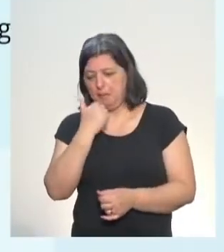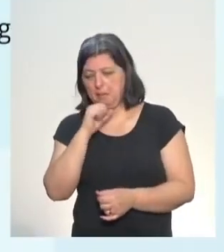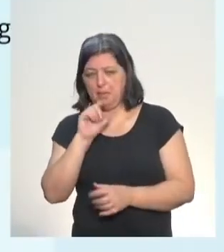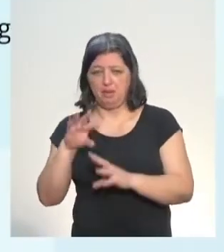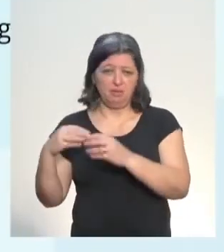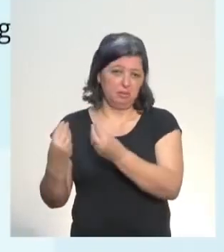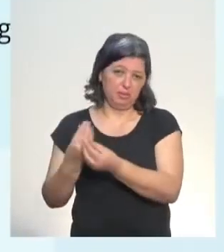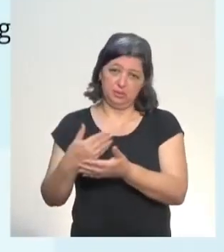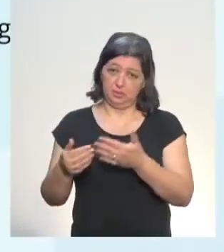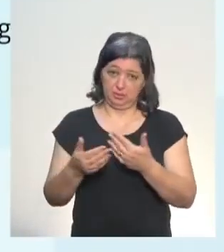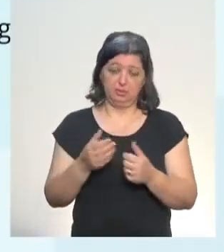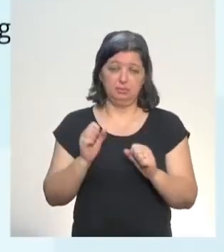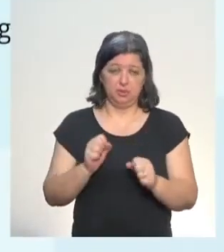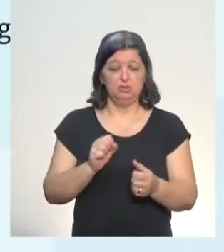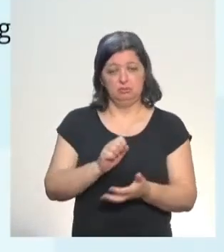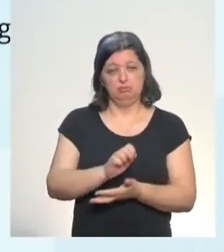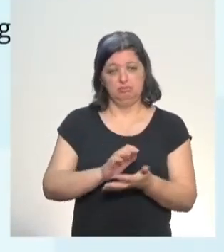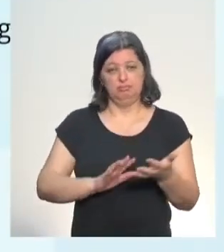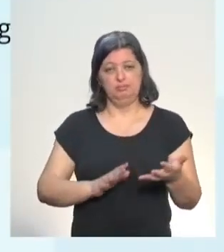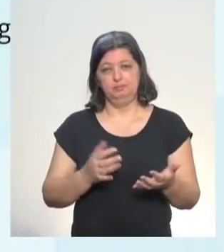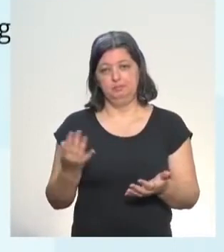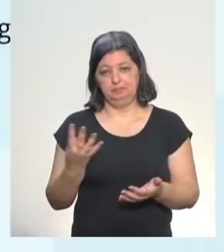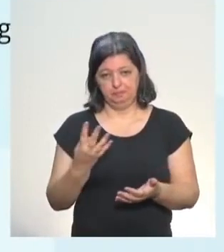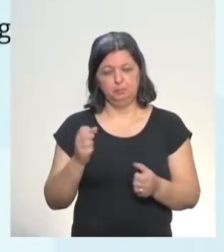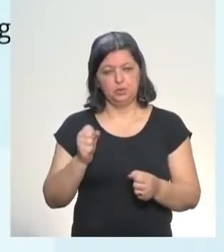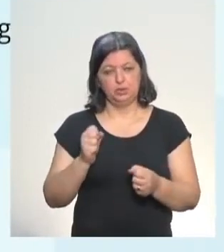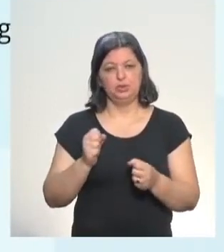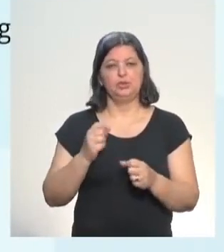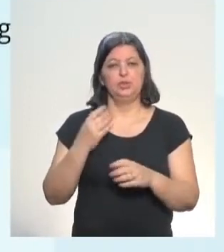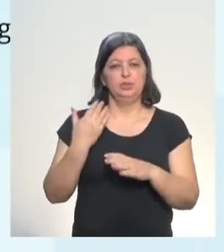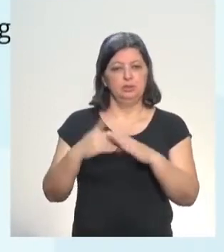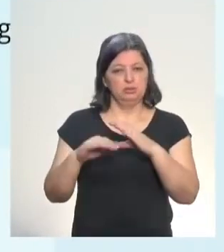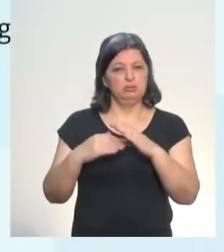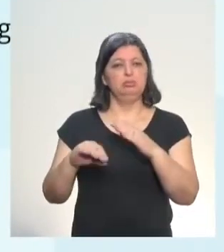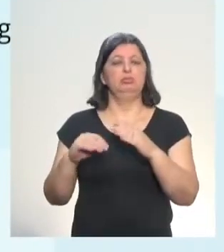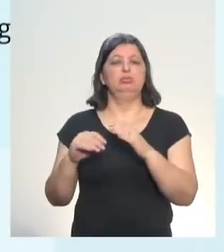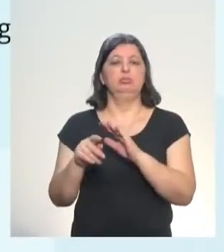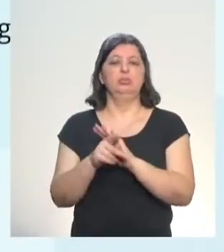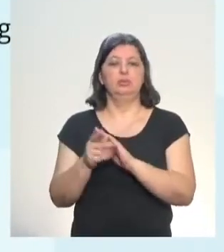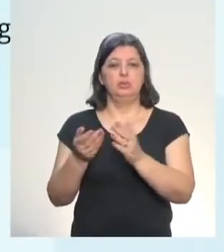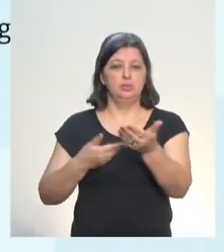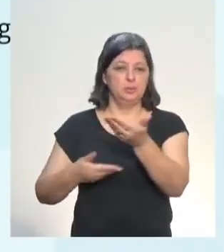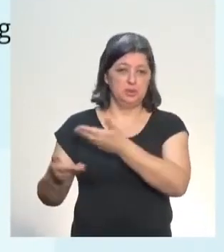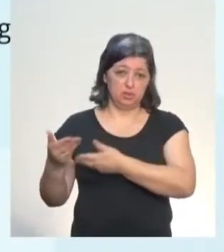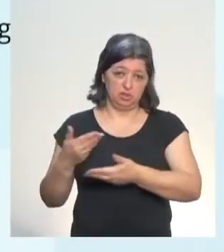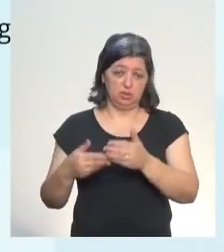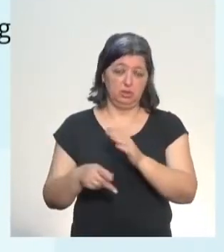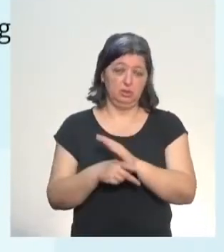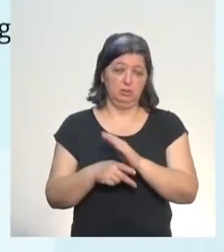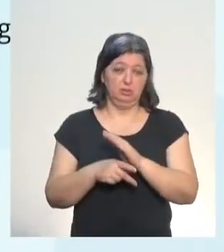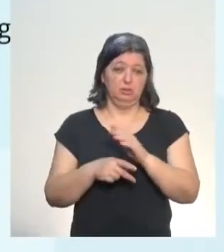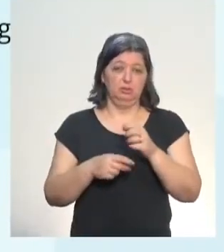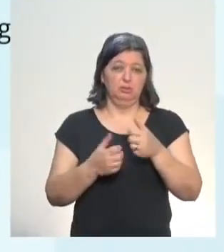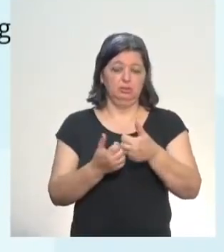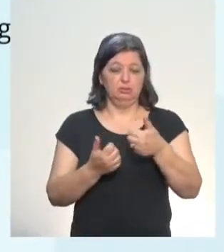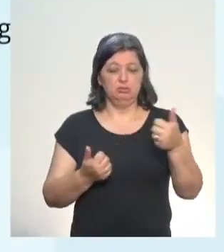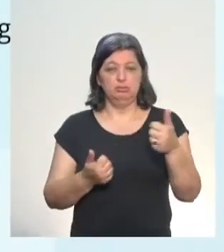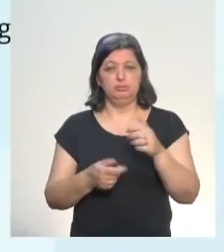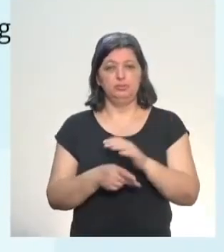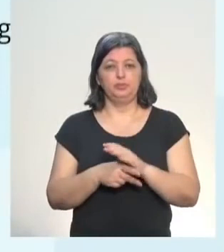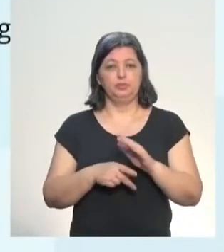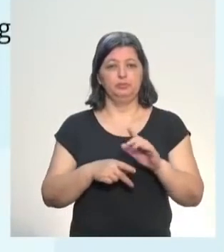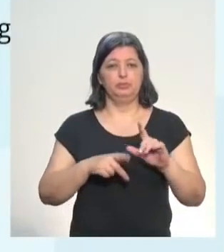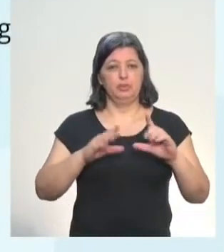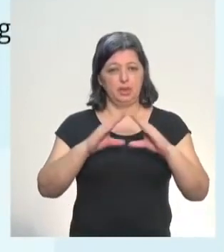lição 4, né? Vocês podem compartilhar, se vocês fizerem esse mapa mental que a gente fez aí do preposições, compartilhar,